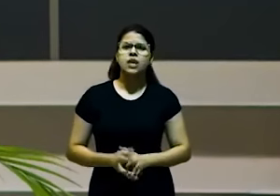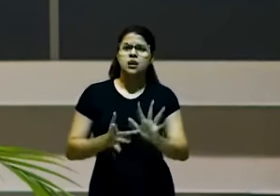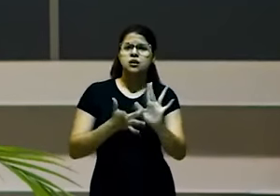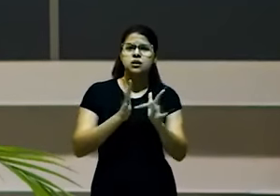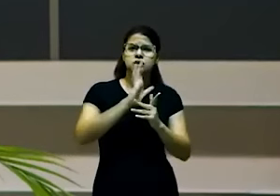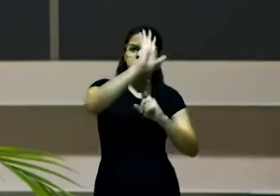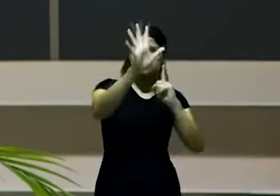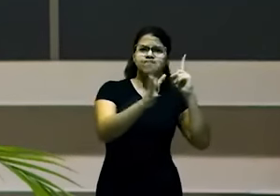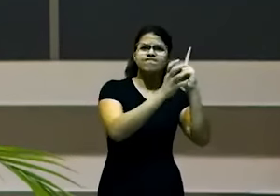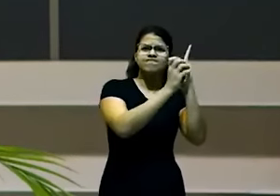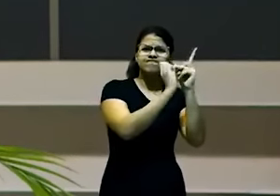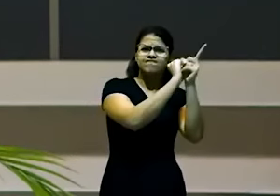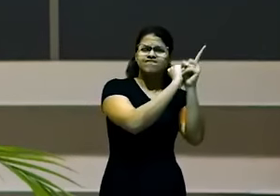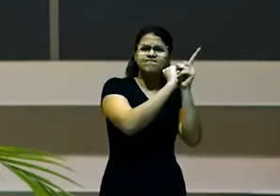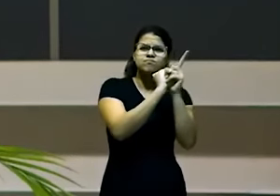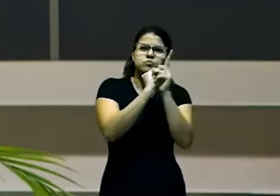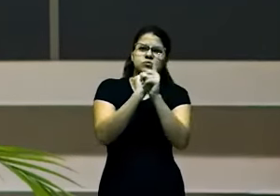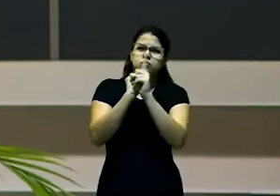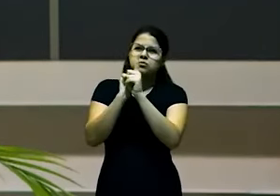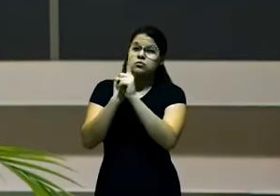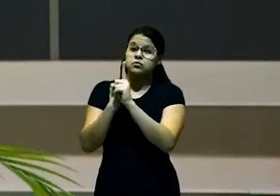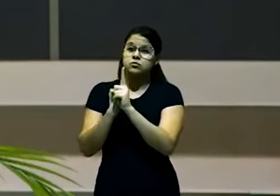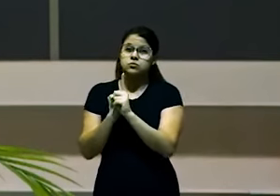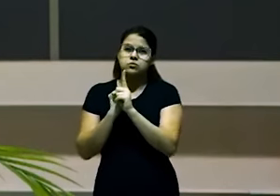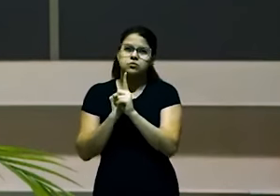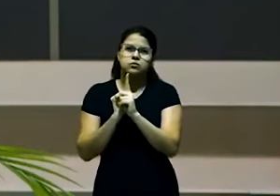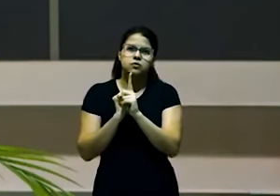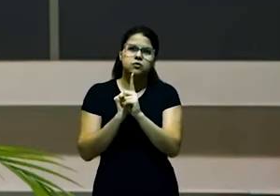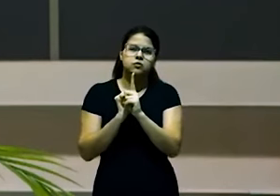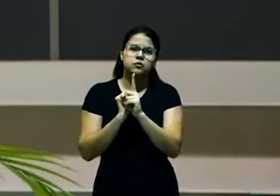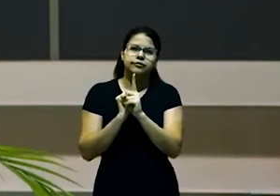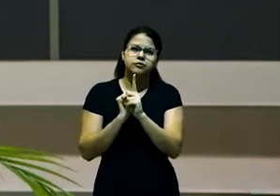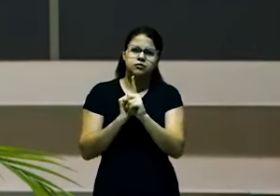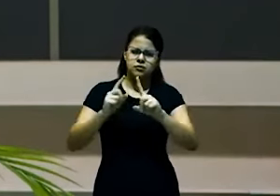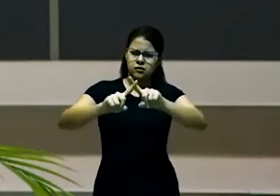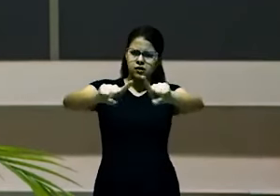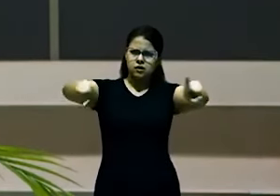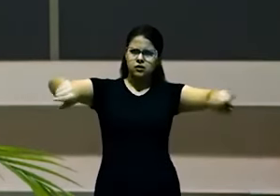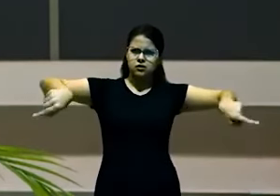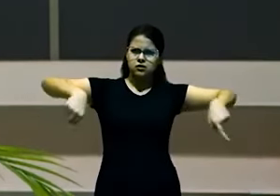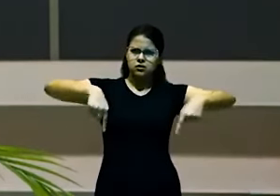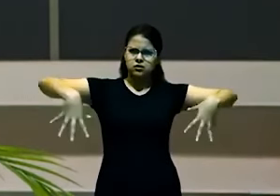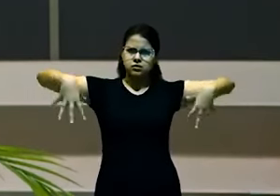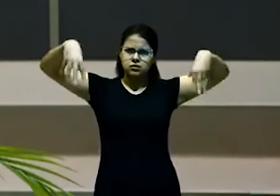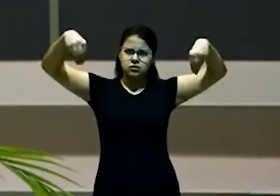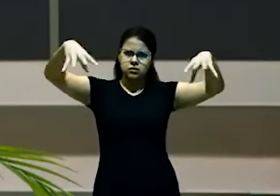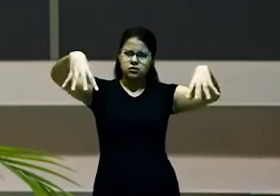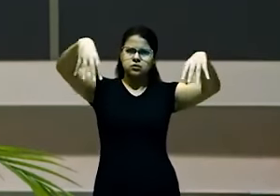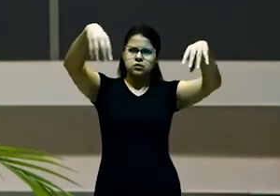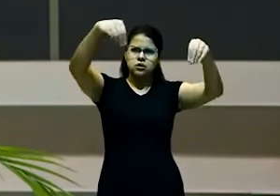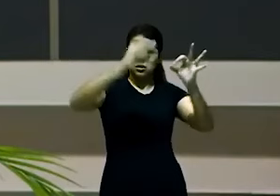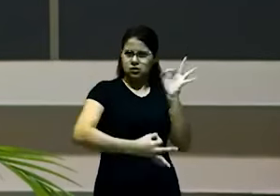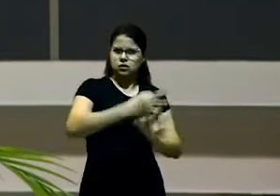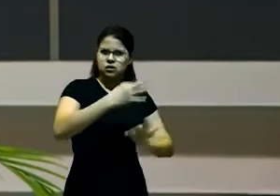Jesus e a Bíblia diz que Jesus estava num pátio aonde ele ia ser interrogado e João